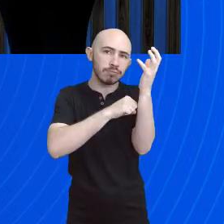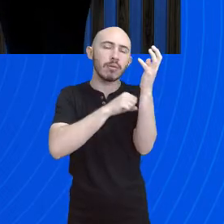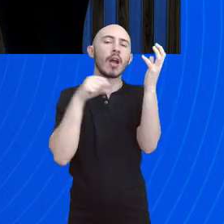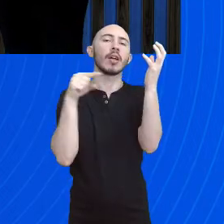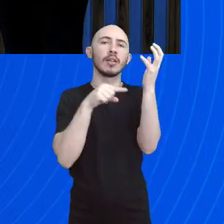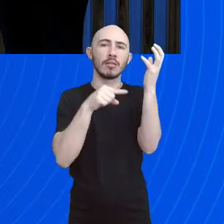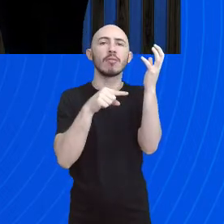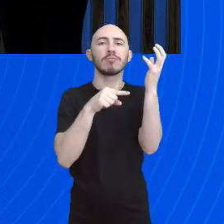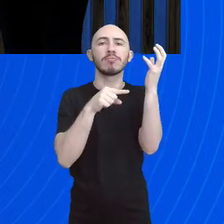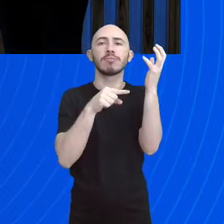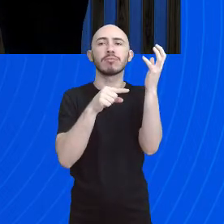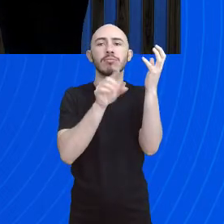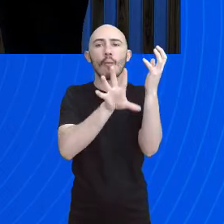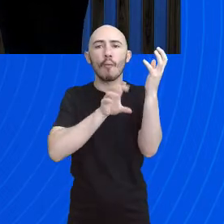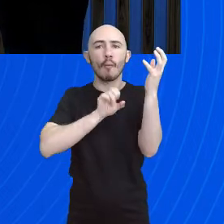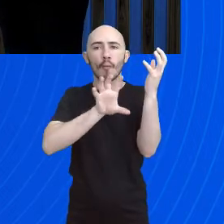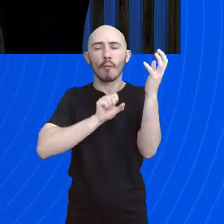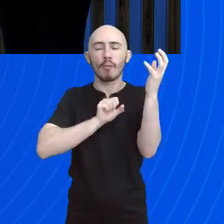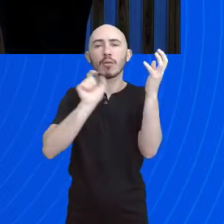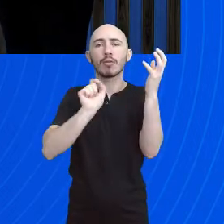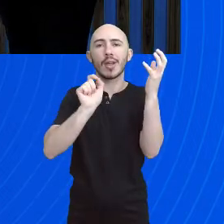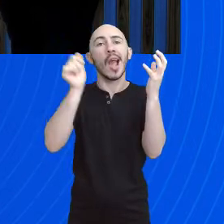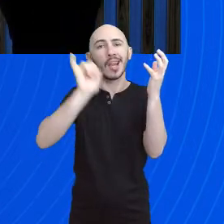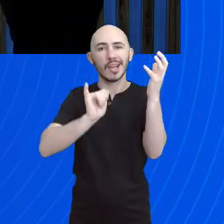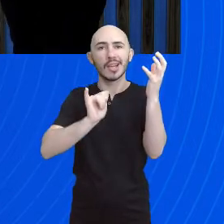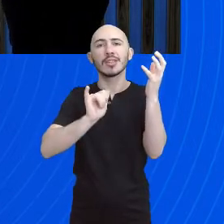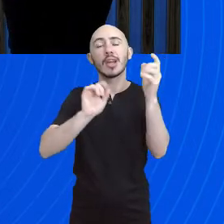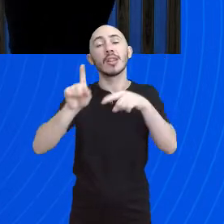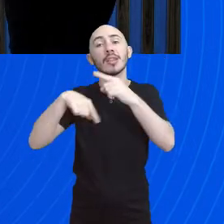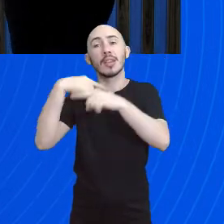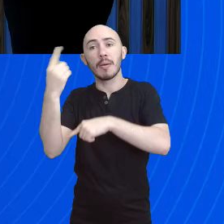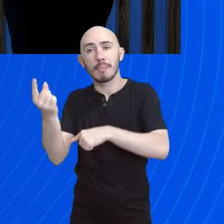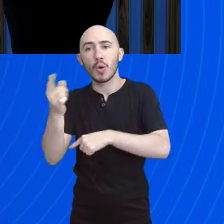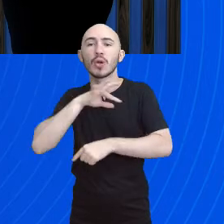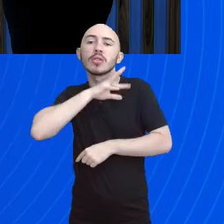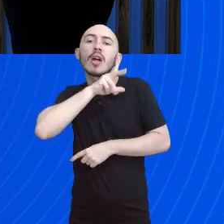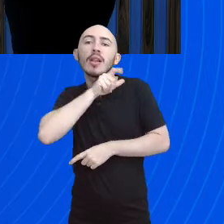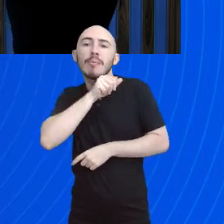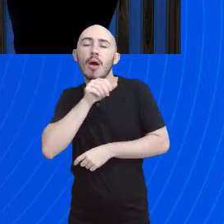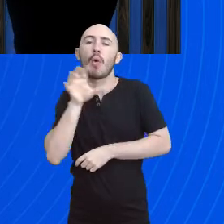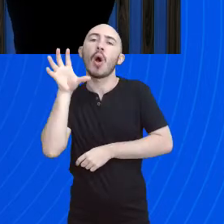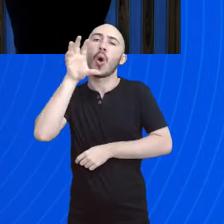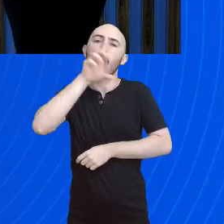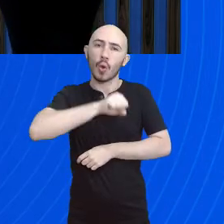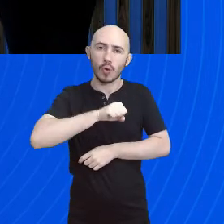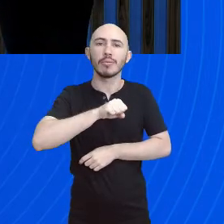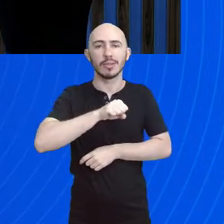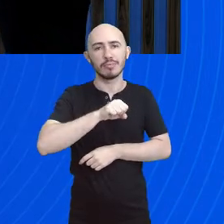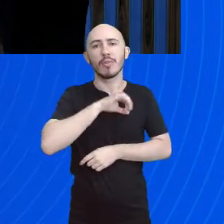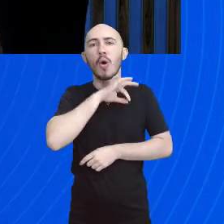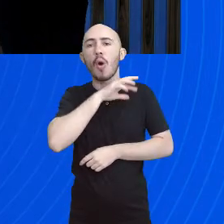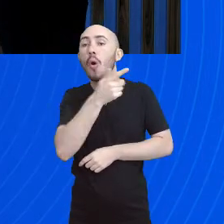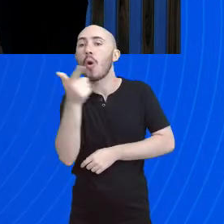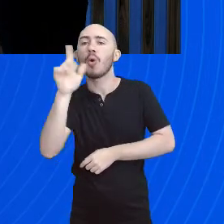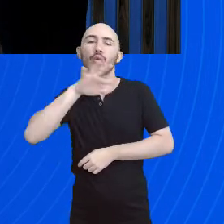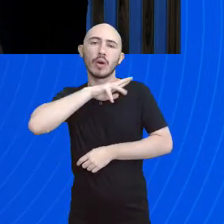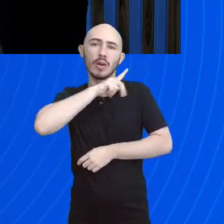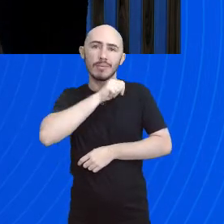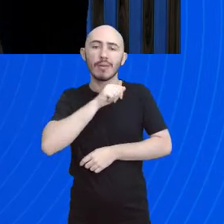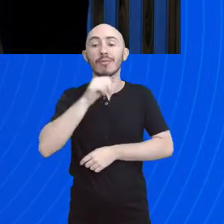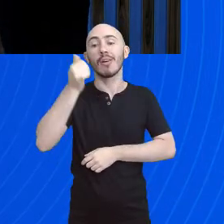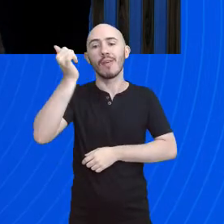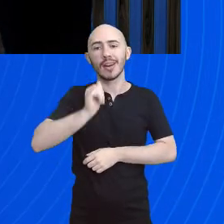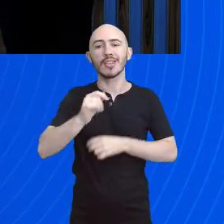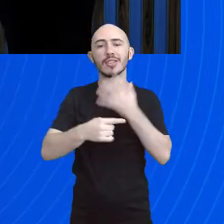eles forem, né, os carnívoros se alimentarem desses herbívoros, o que é que vai acontecer? A energia que a